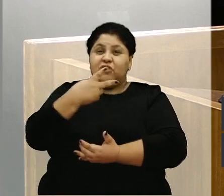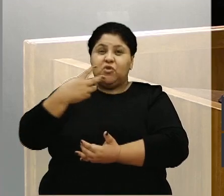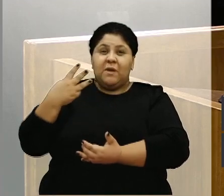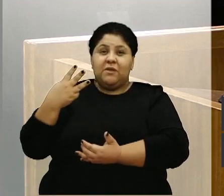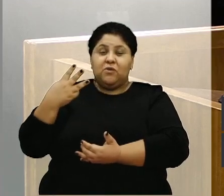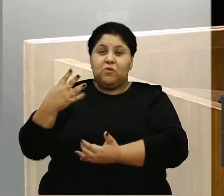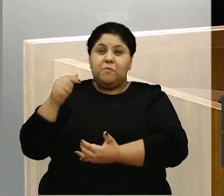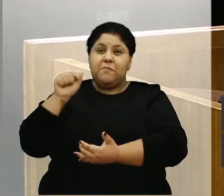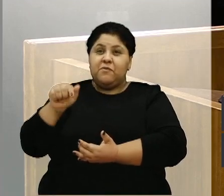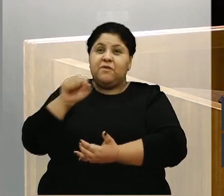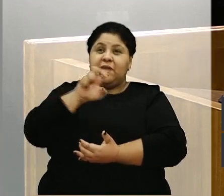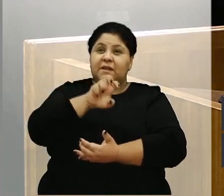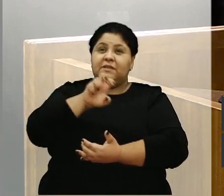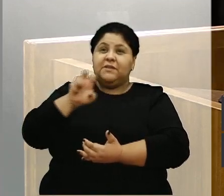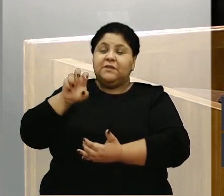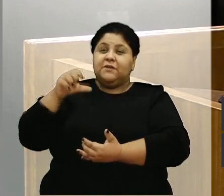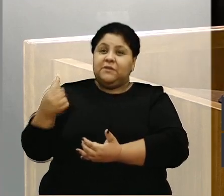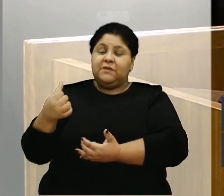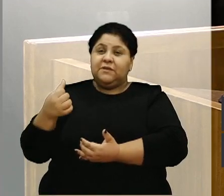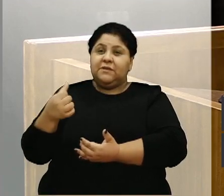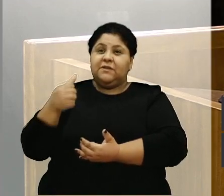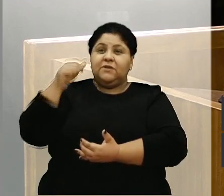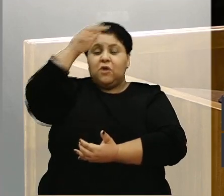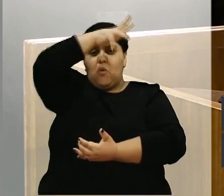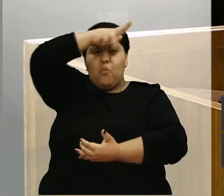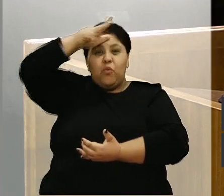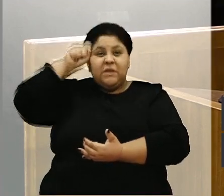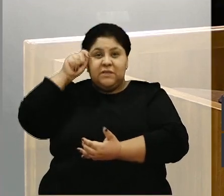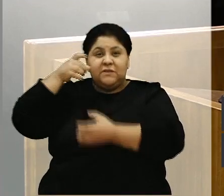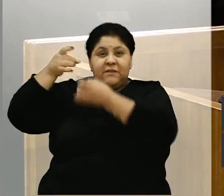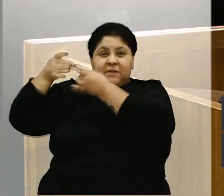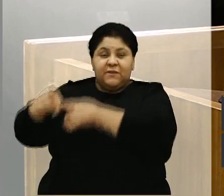2.124.553. Uma parte, vereador. Municípios afetados,